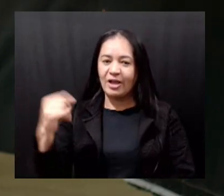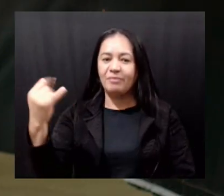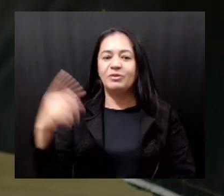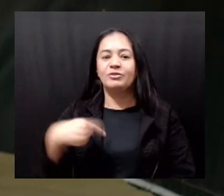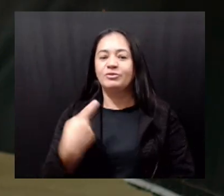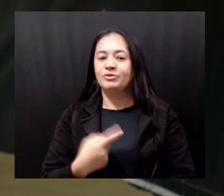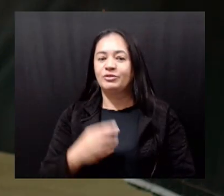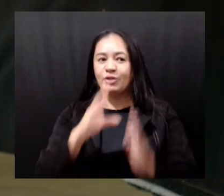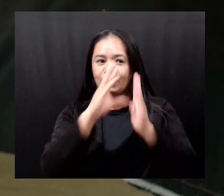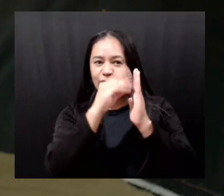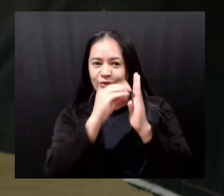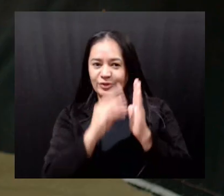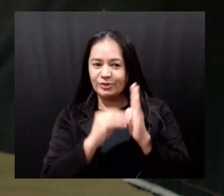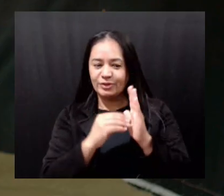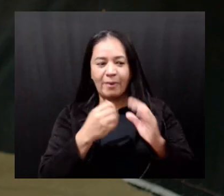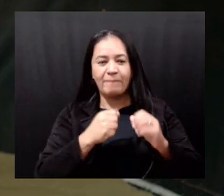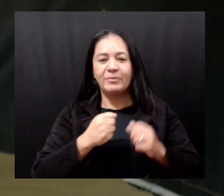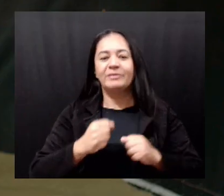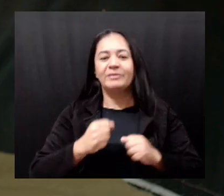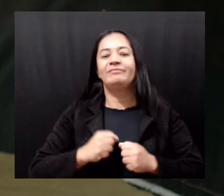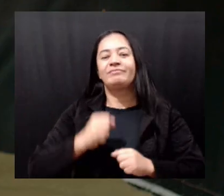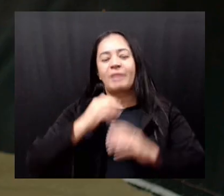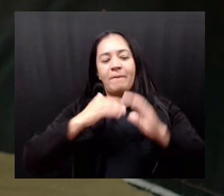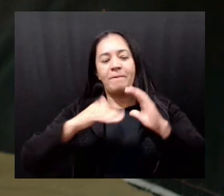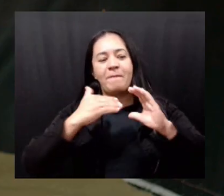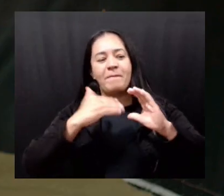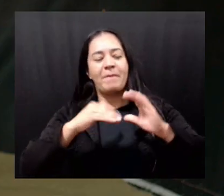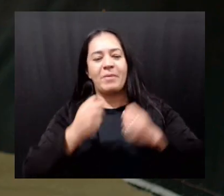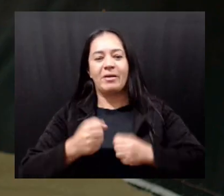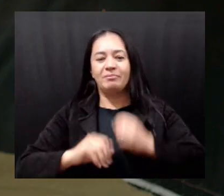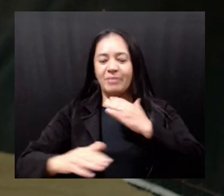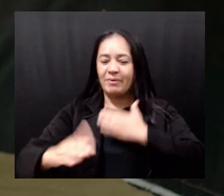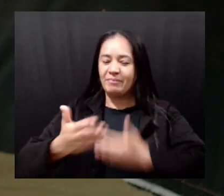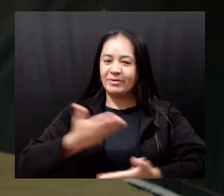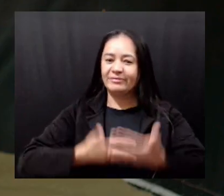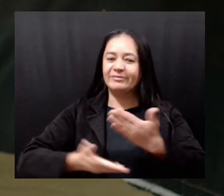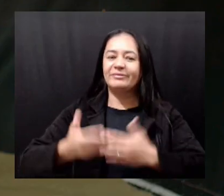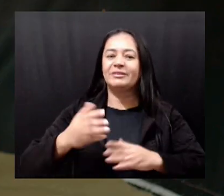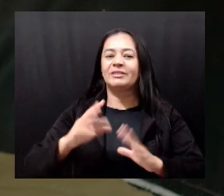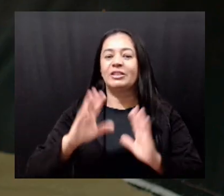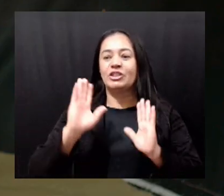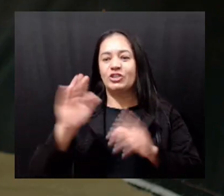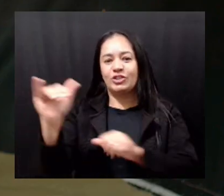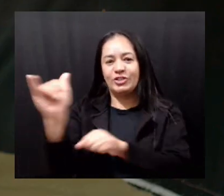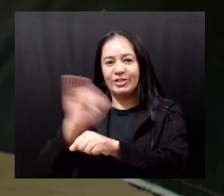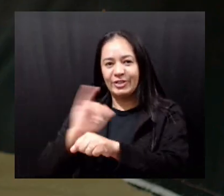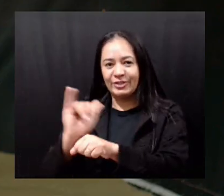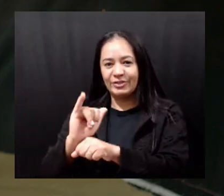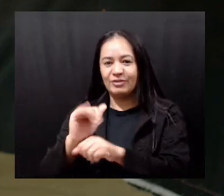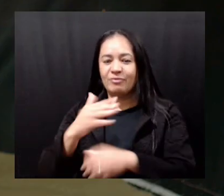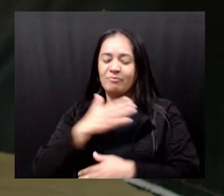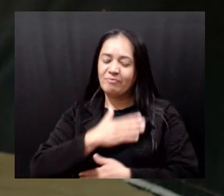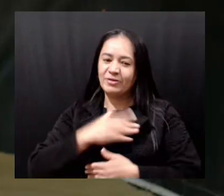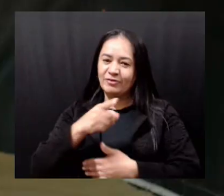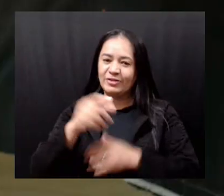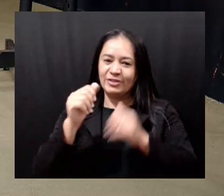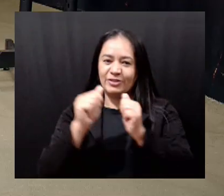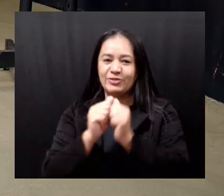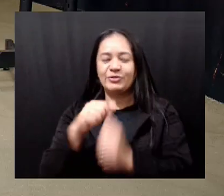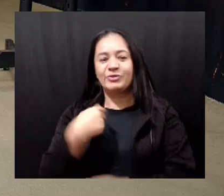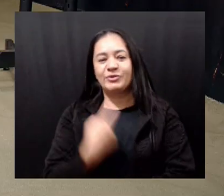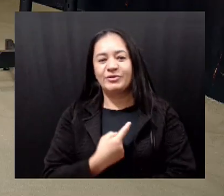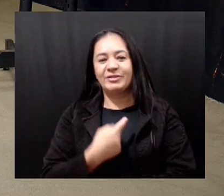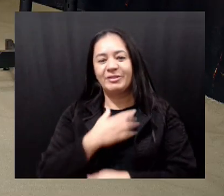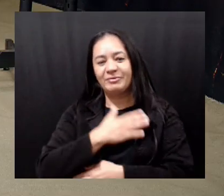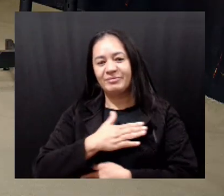repasse para os seus amigos. Esse programa já está no YouTube também. Foi um prazer ter você com a gente e um prazer também, uma satisfação receber